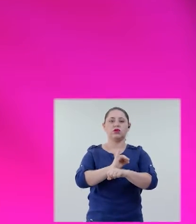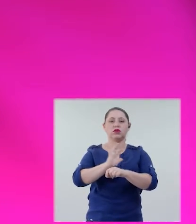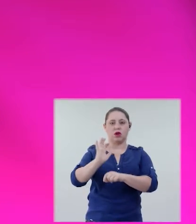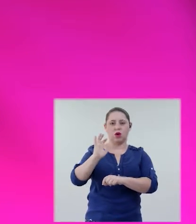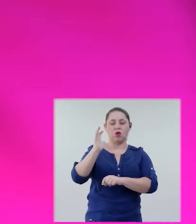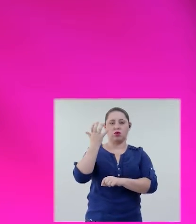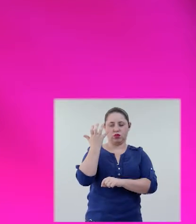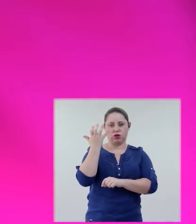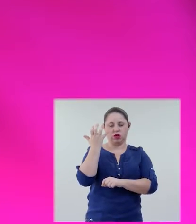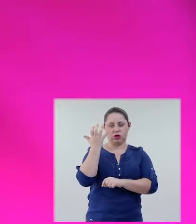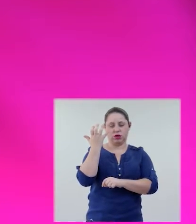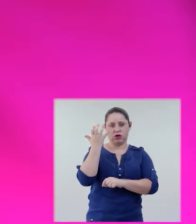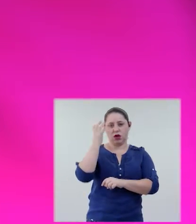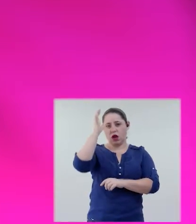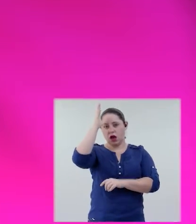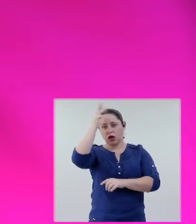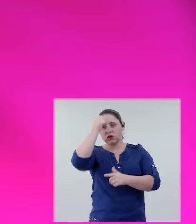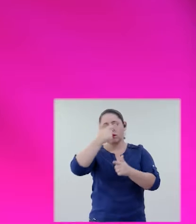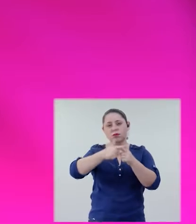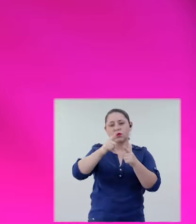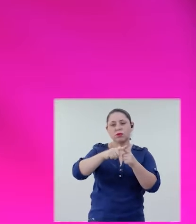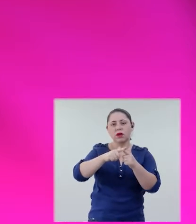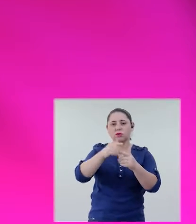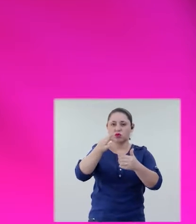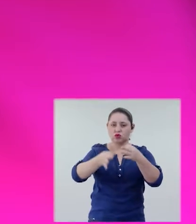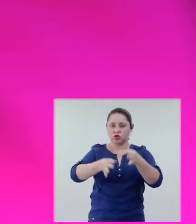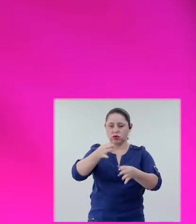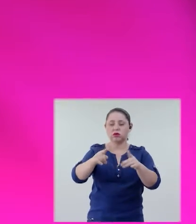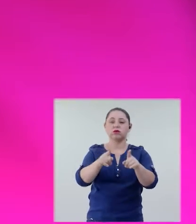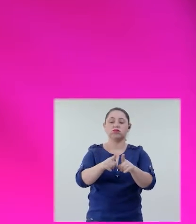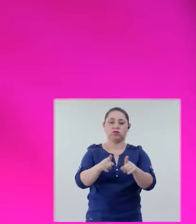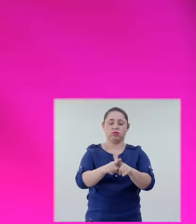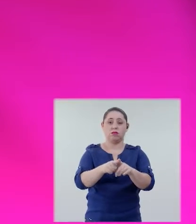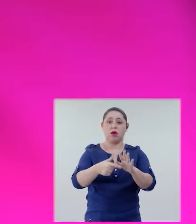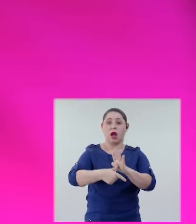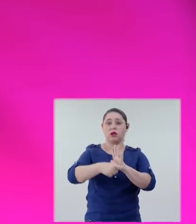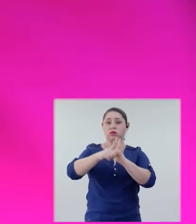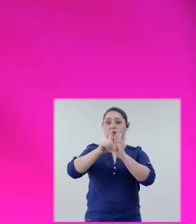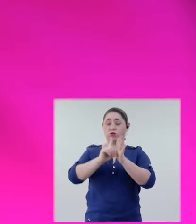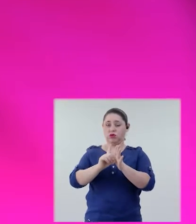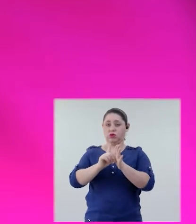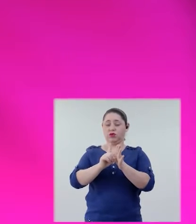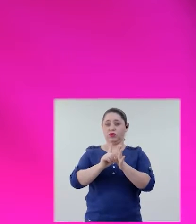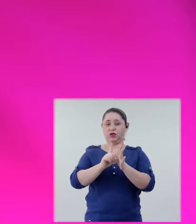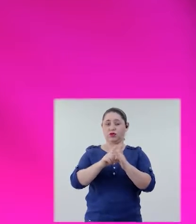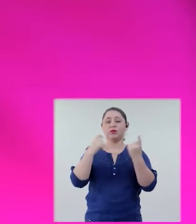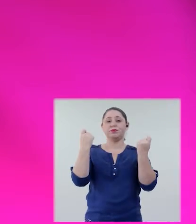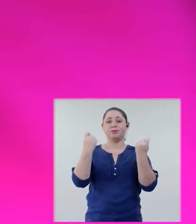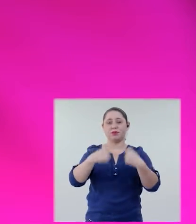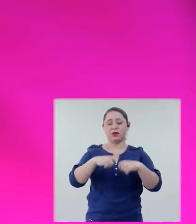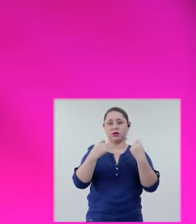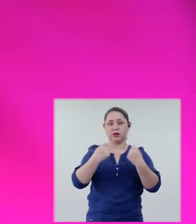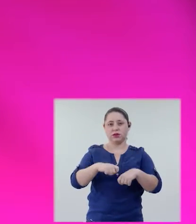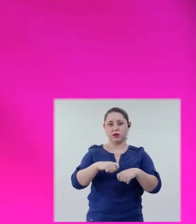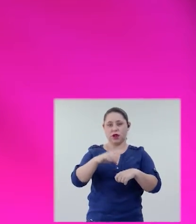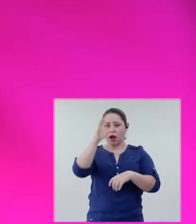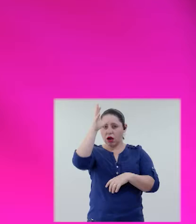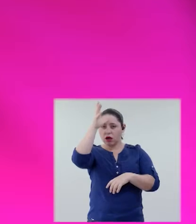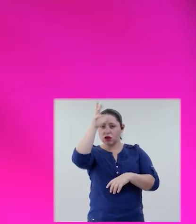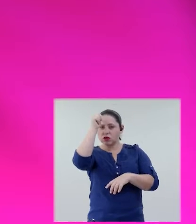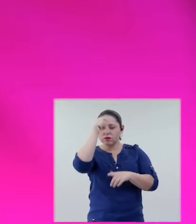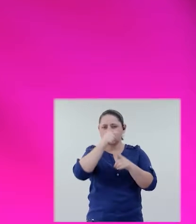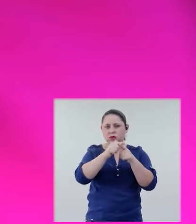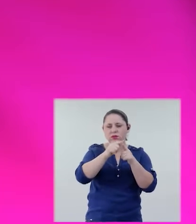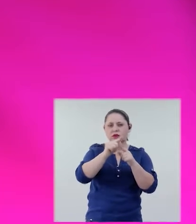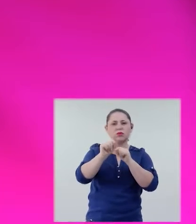medidas sejam tomadas, levadas ao conhecimento do judiciário. Mas antes de fazer isso, antes de precisar